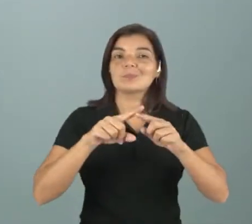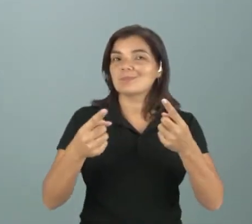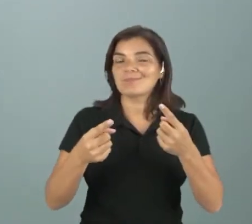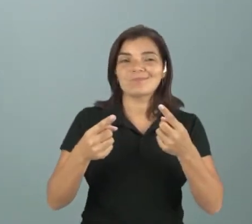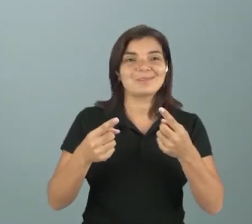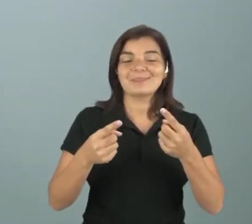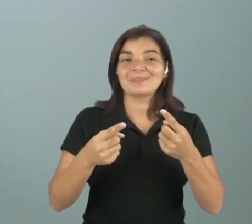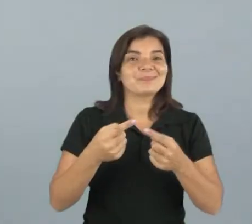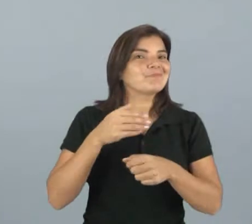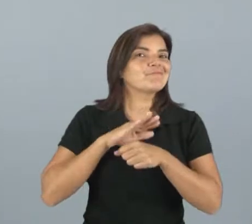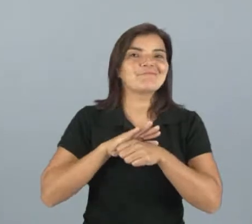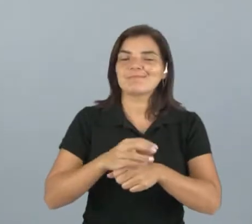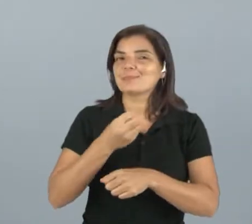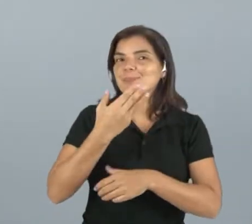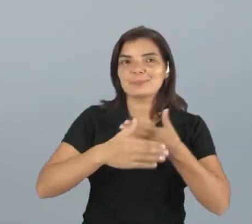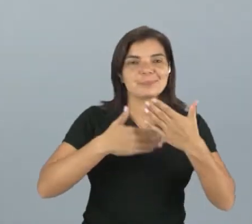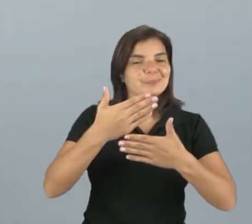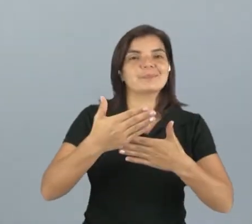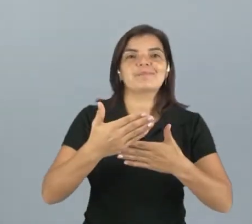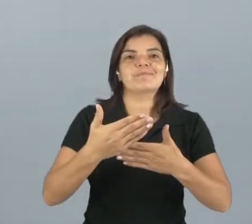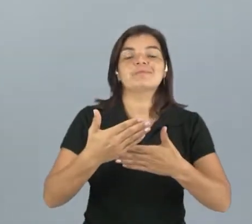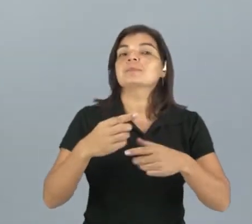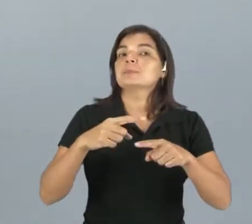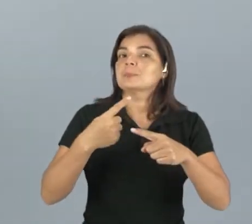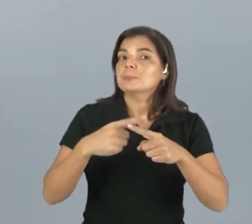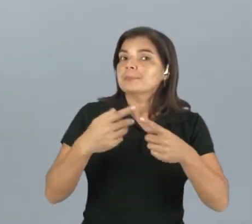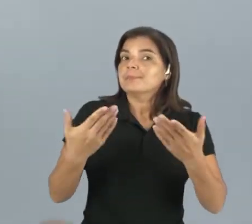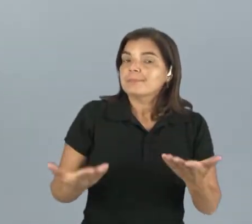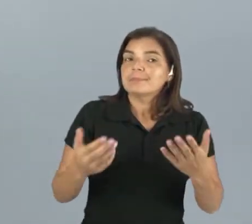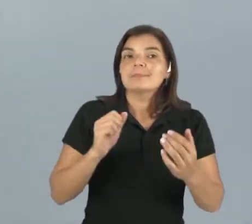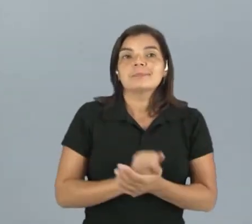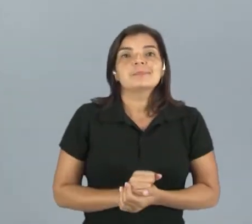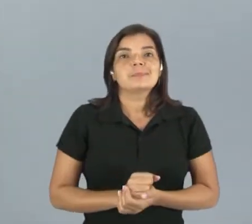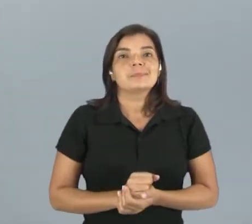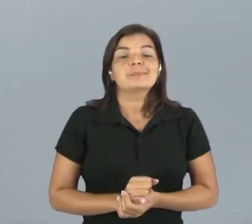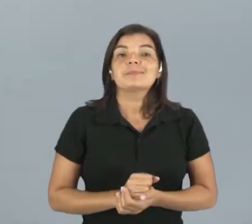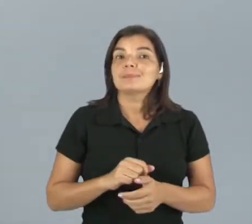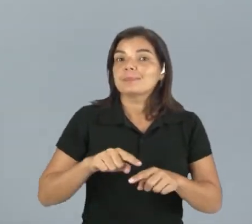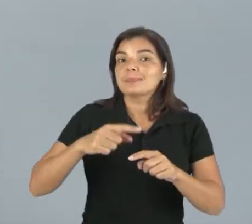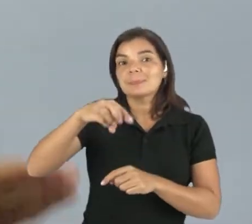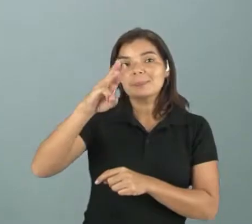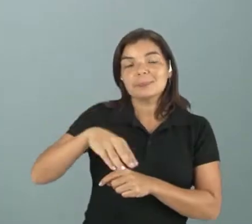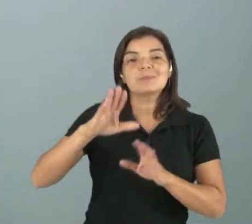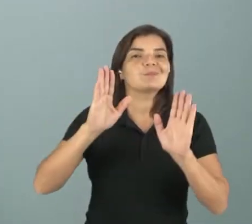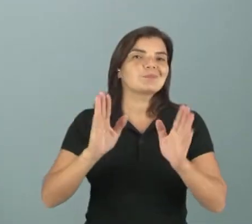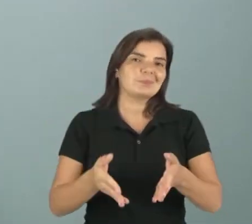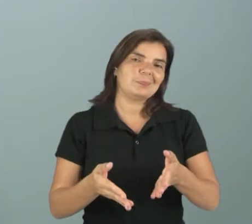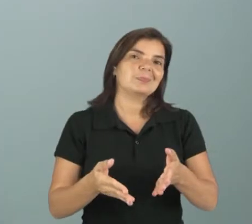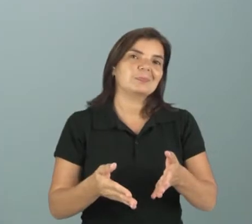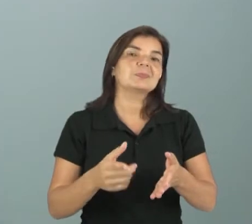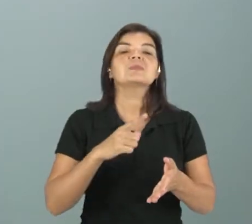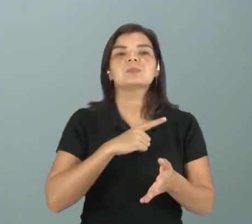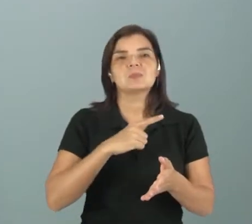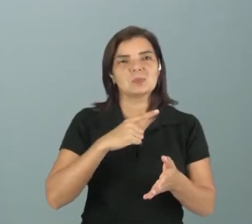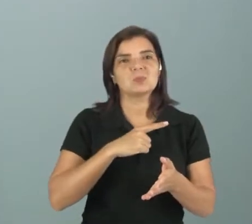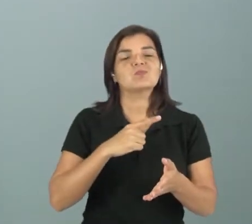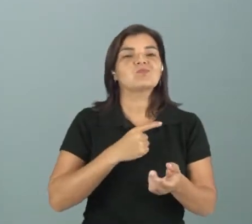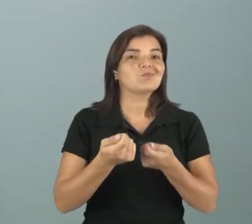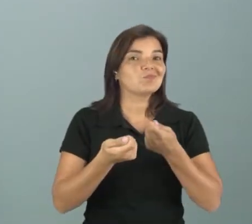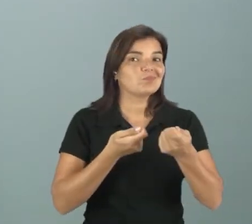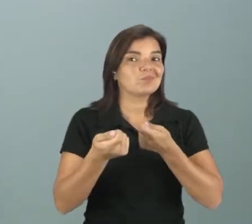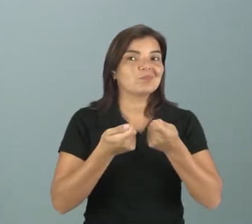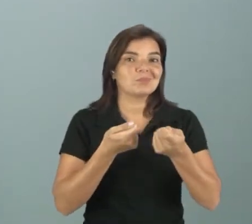não foi favorável o processo para eles e, portanto, ficou mais favorável por aqueles que já detinham o controle